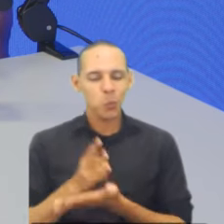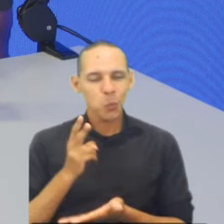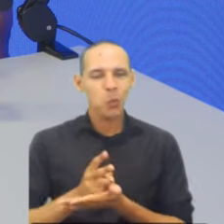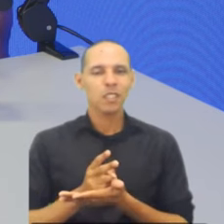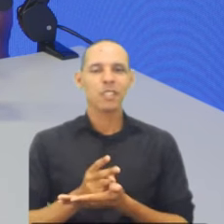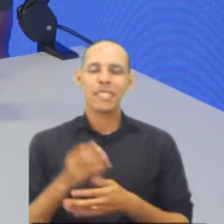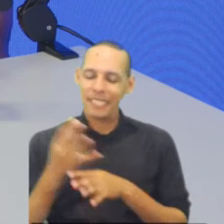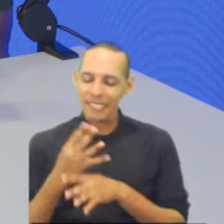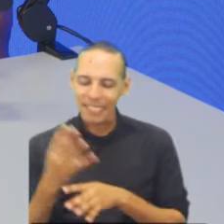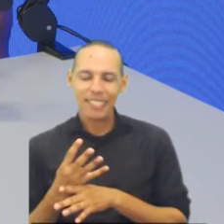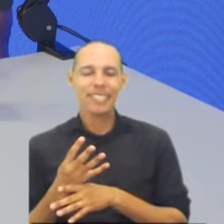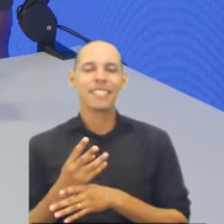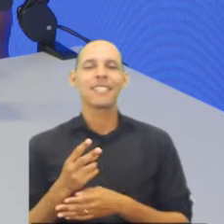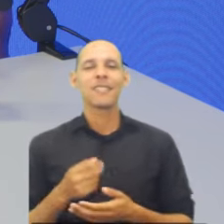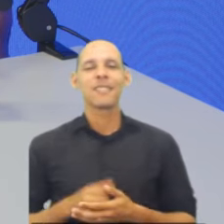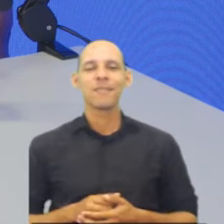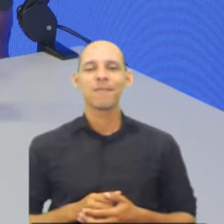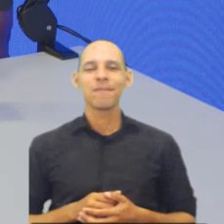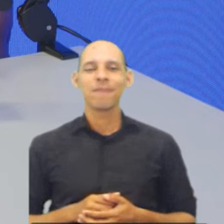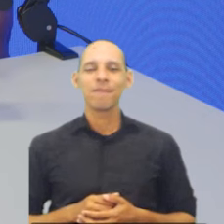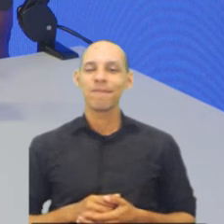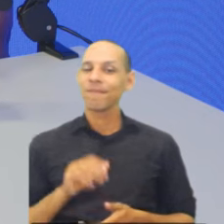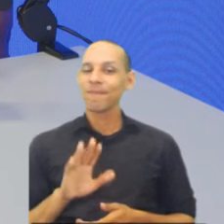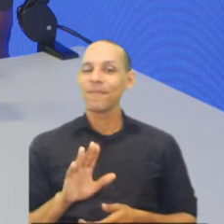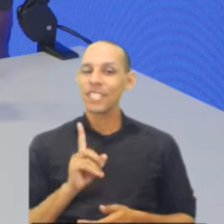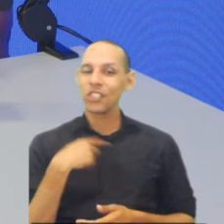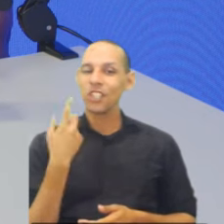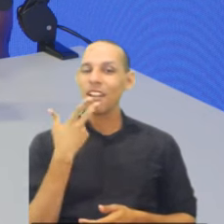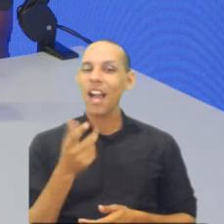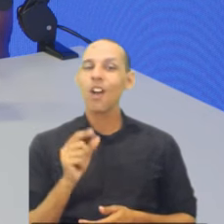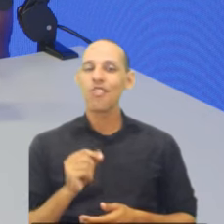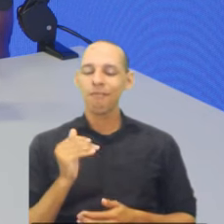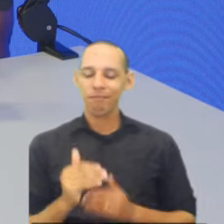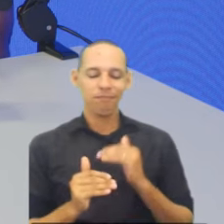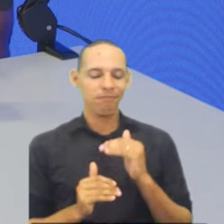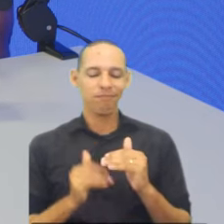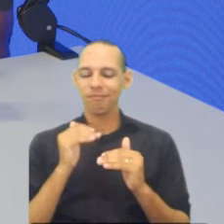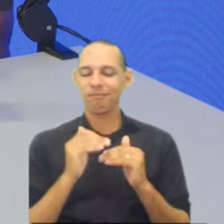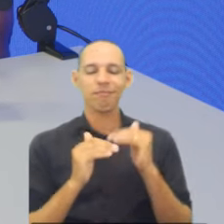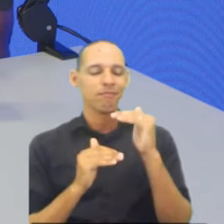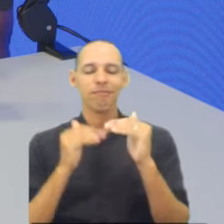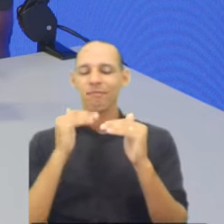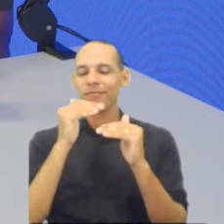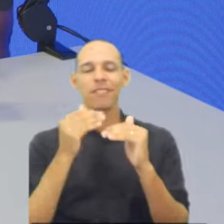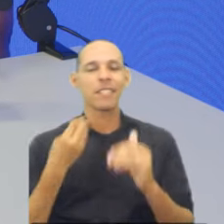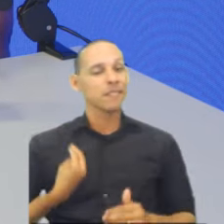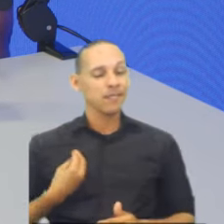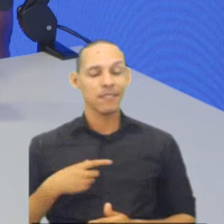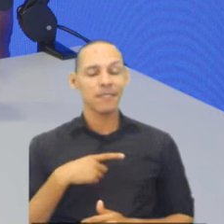né a gente vai continuar Resistindo eh todo todos nós falamos de de avanços né que que que